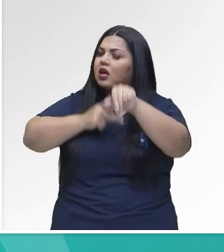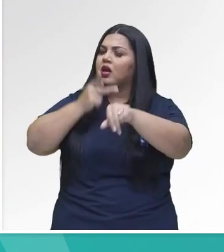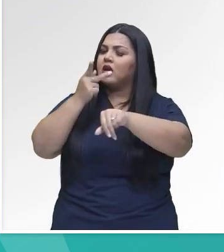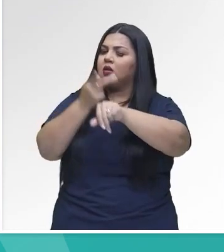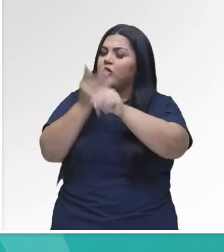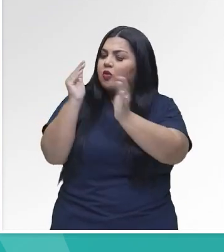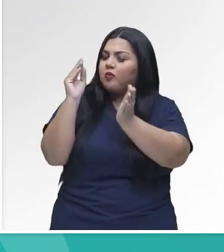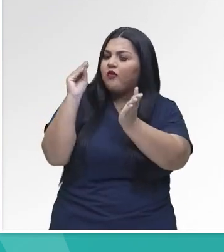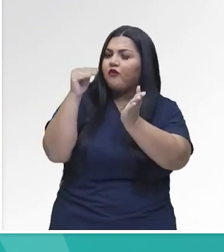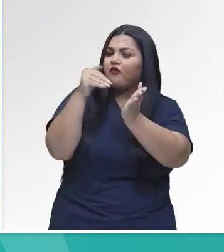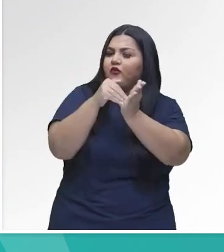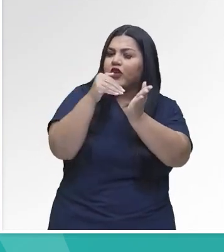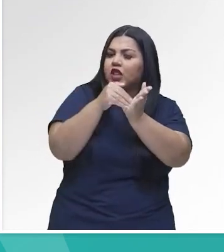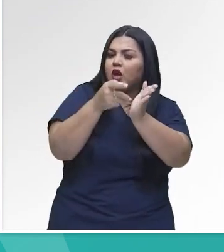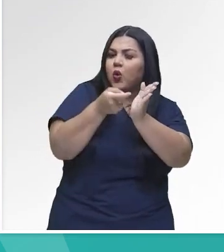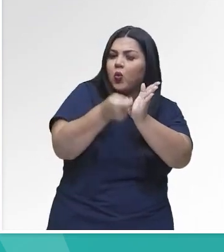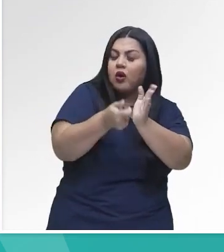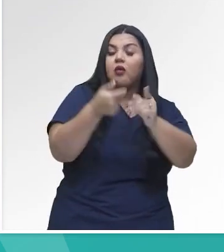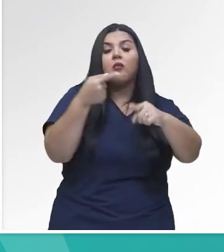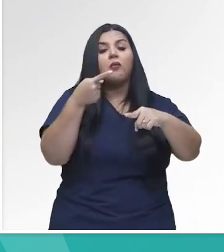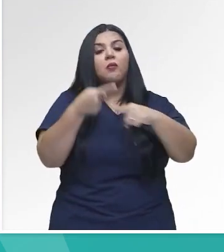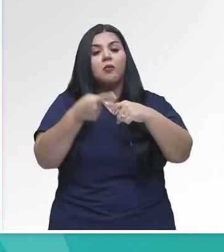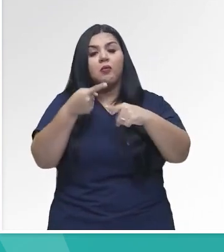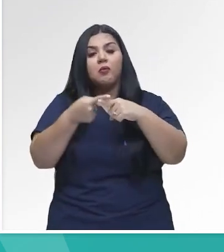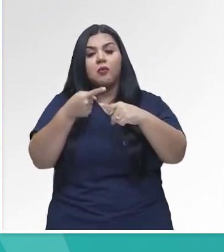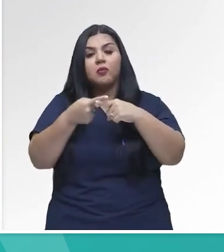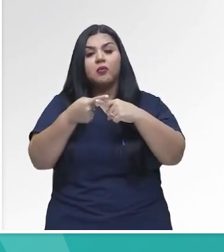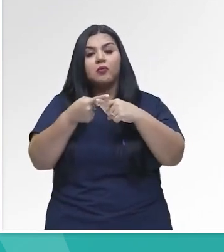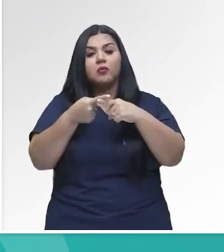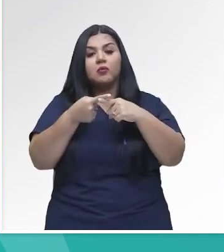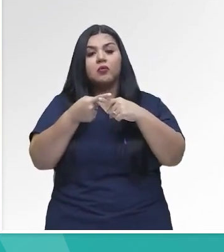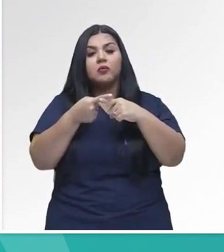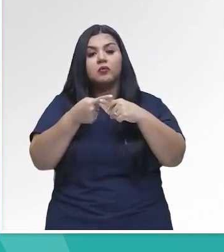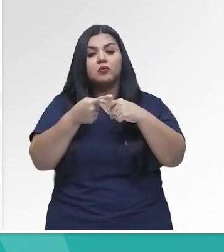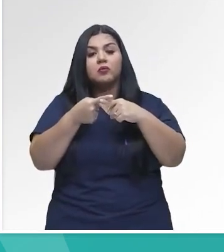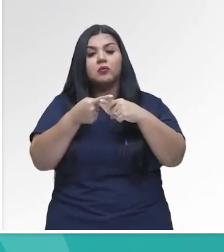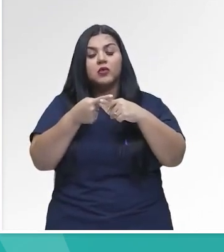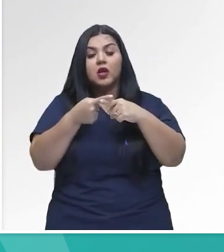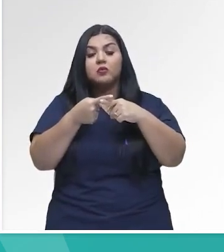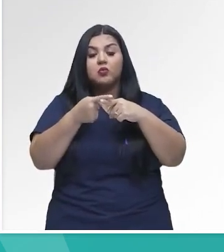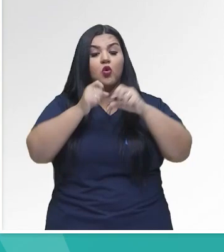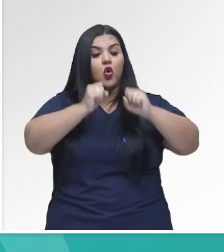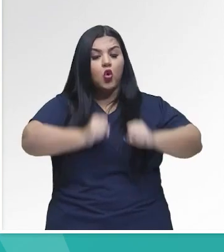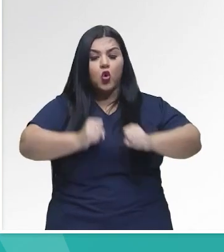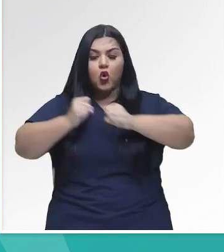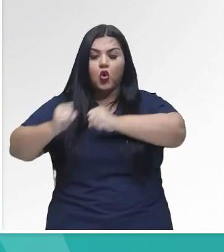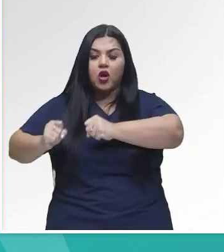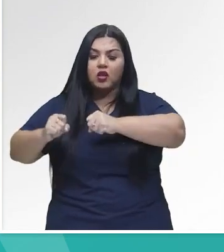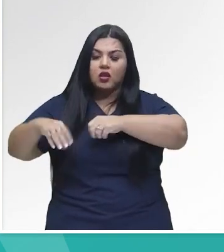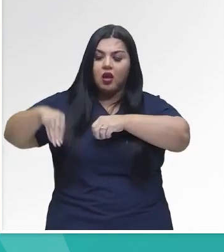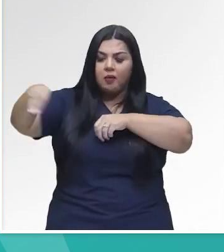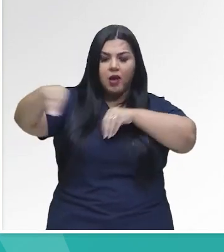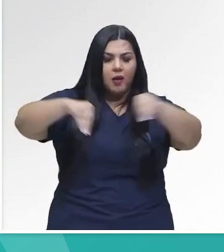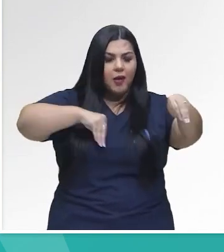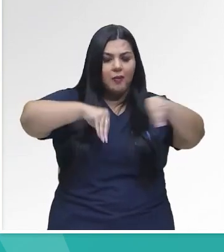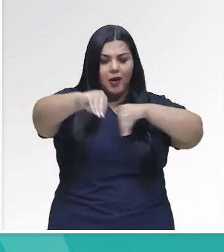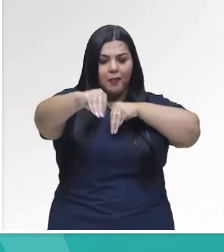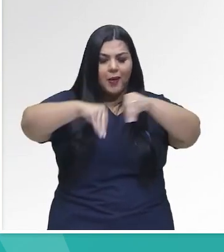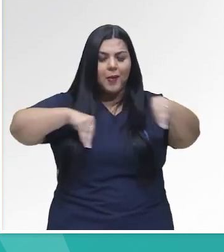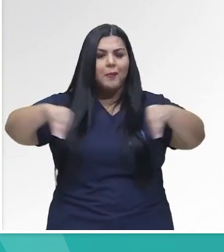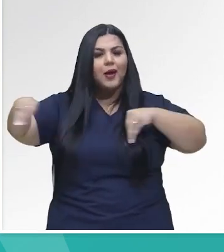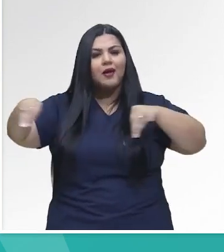jogadas, exatamente os últimos lances, pelo grande poder de movimentação que ela tem. Ela se